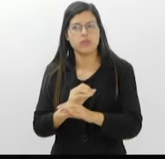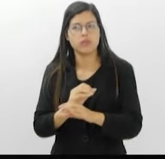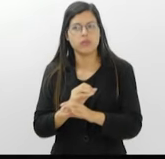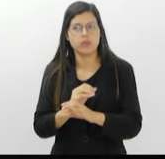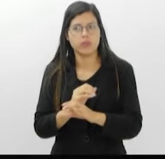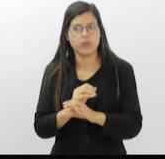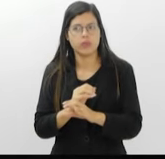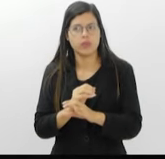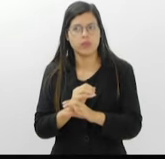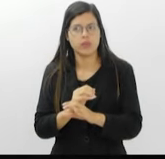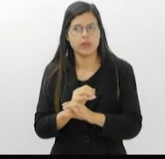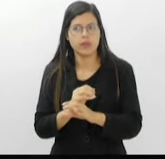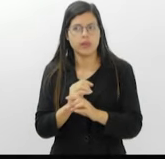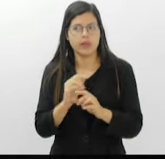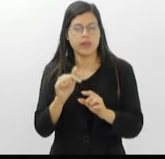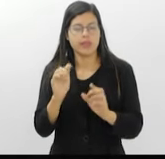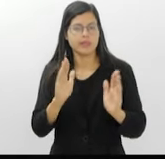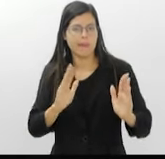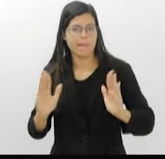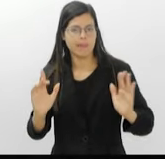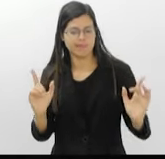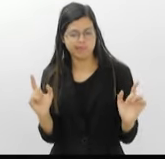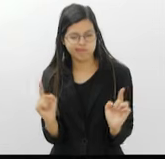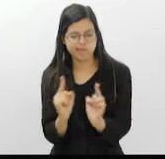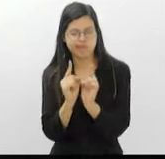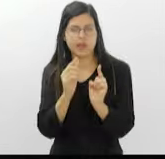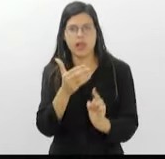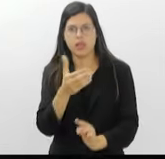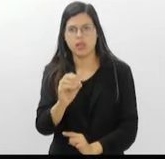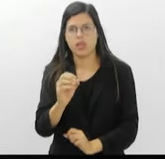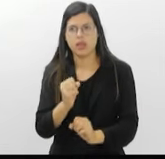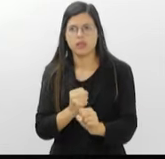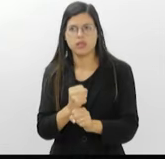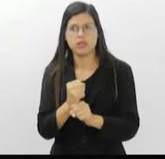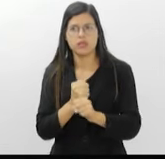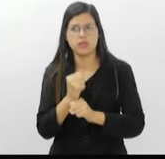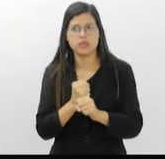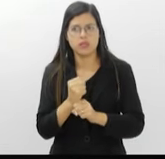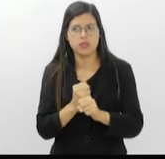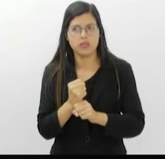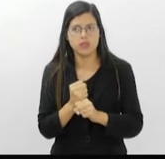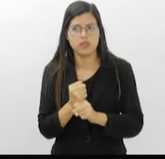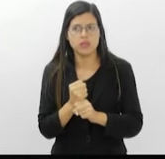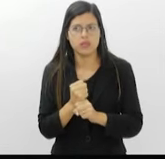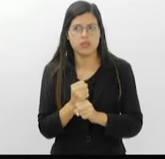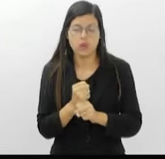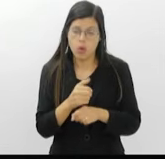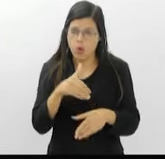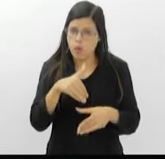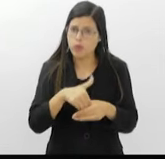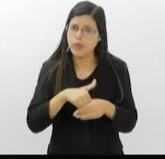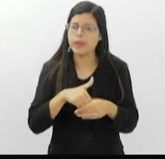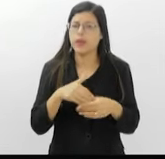esse prazo foi reduzido para 10 anos. Assinalei aqui que votei contrário. Outros parlamentares também